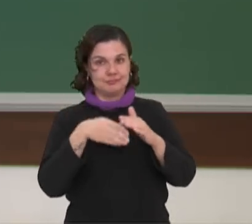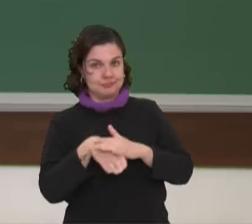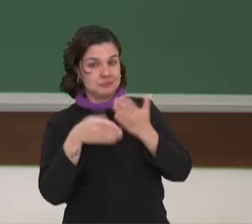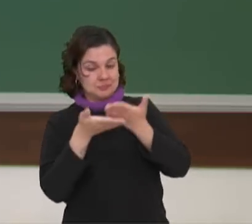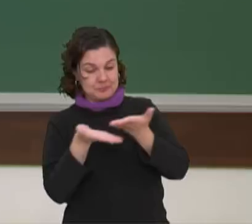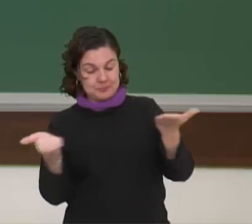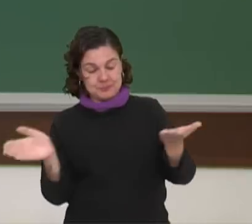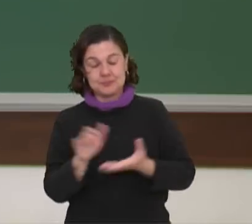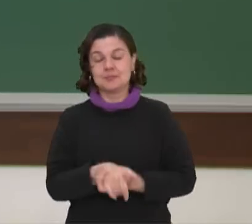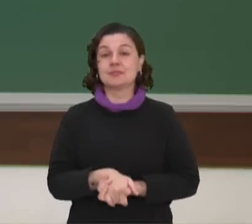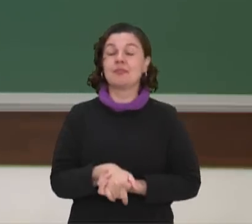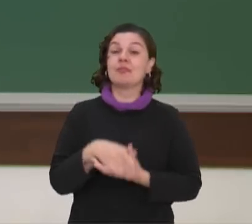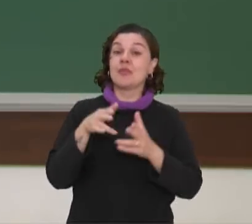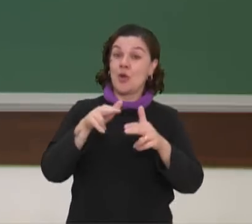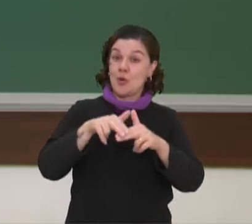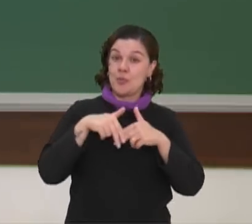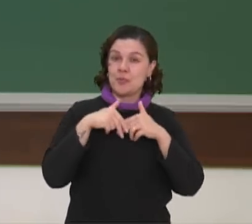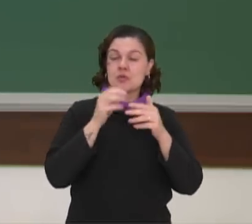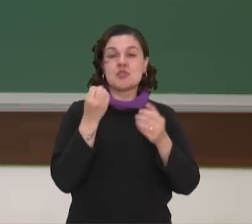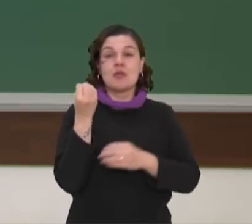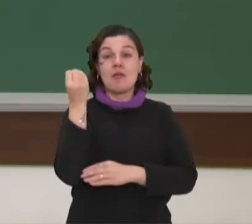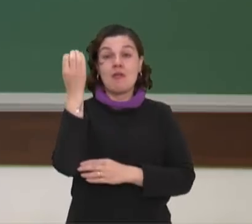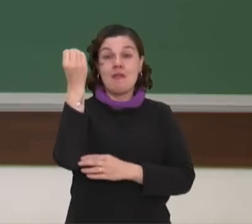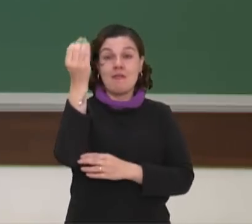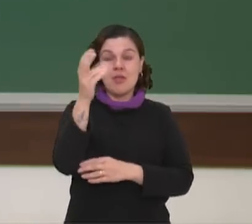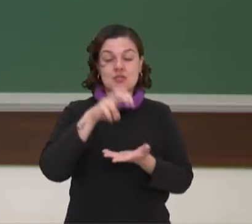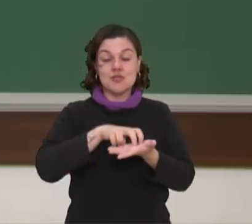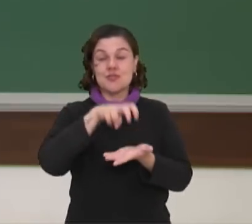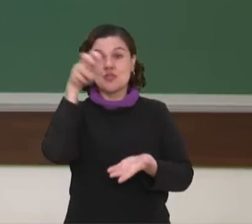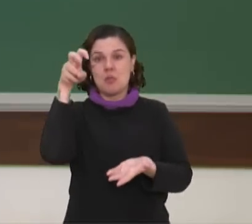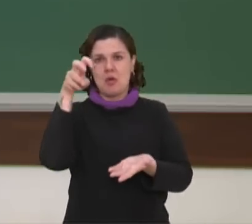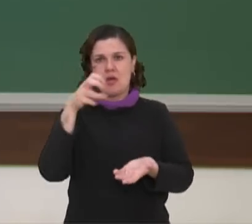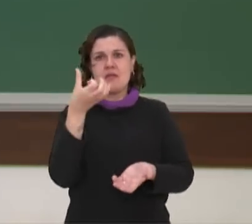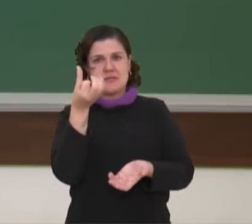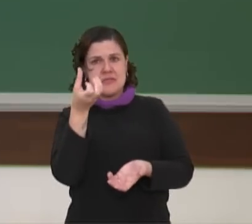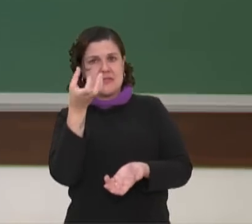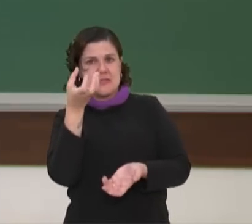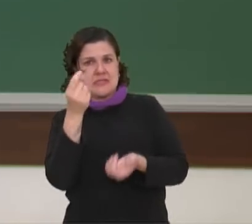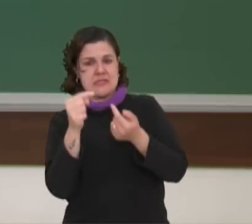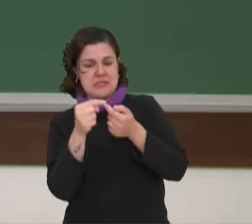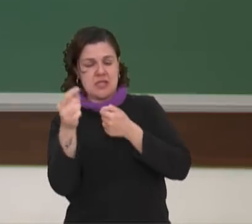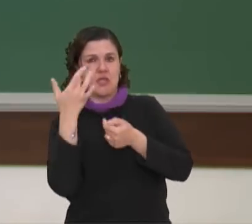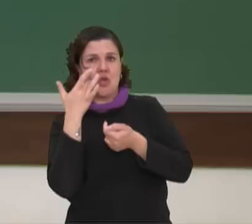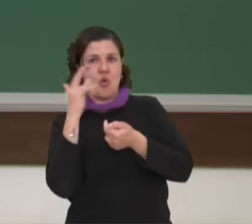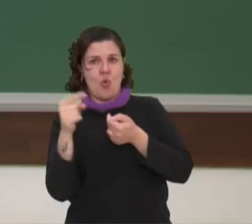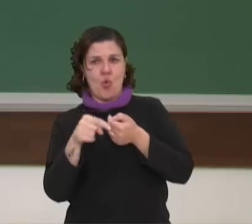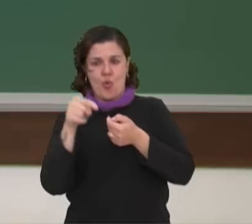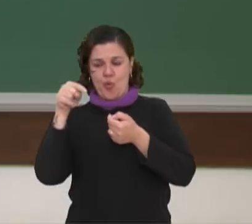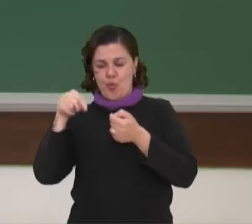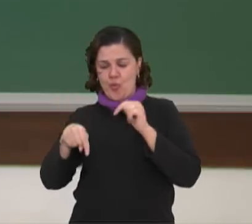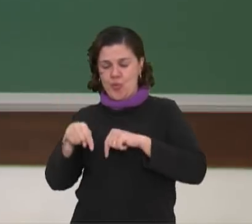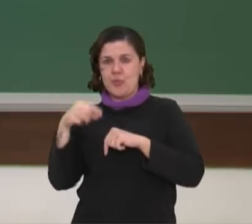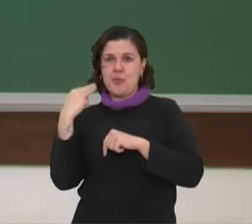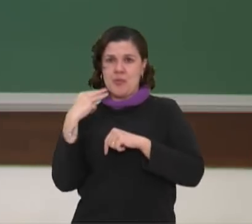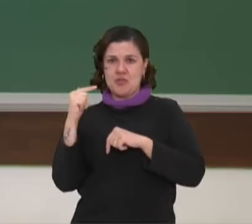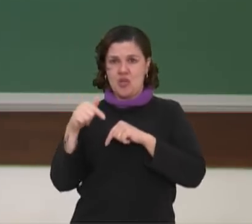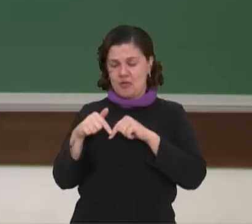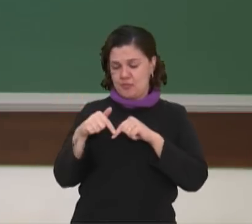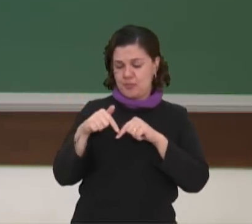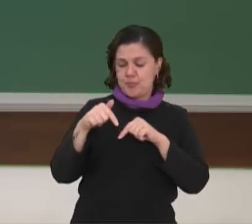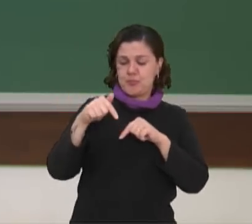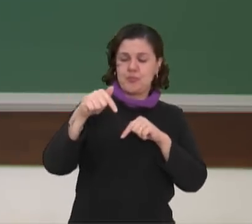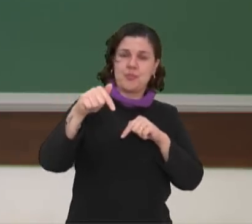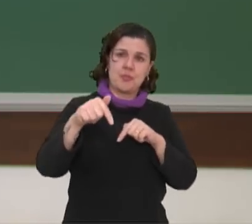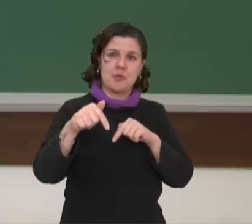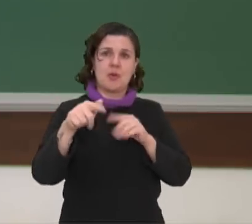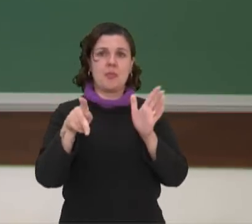por aí. Então, viagens apenas no período da manhã, até 60 dias para esse ouro sair lá de Minas Gerais e